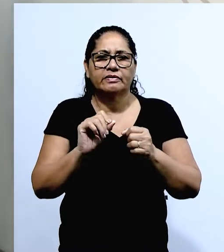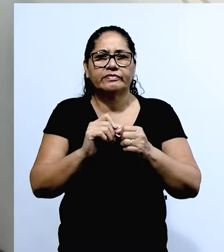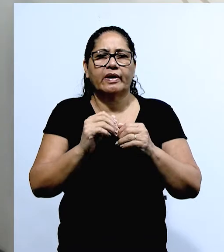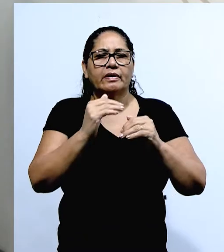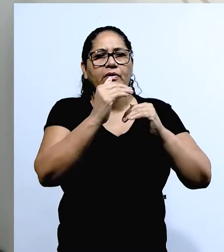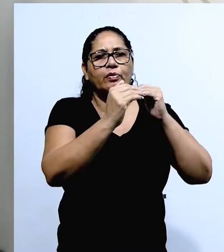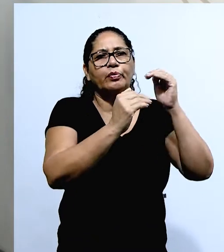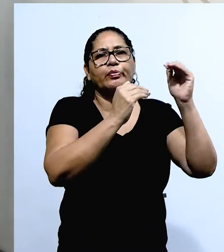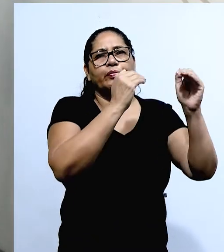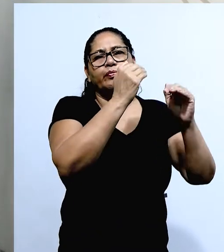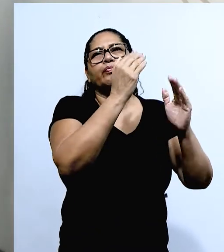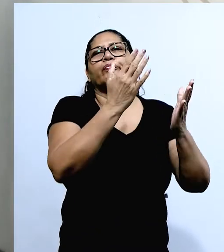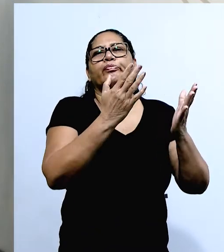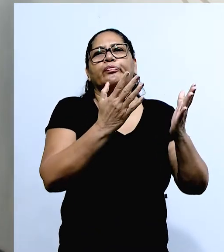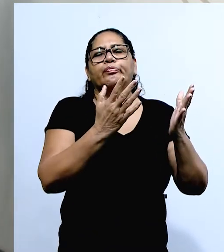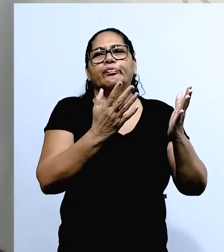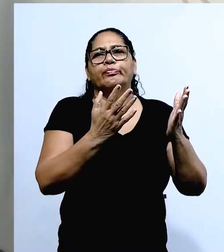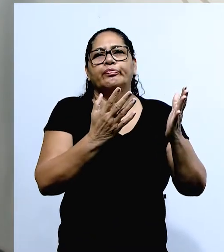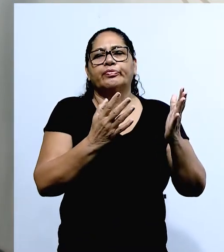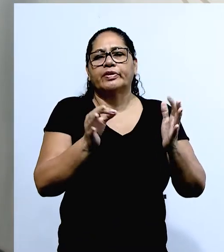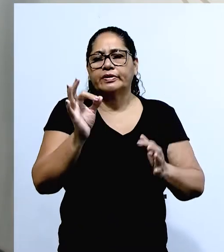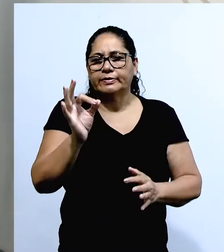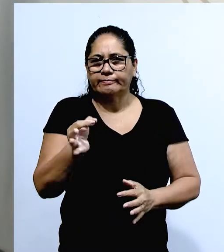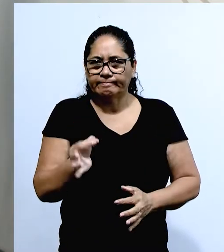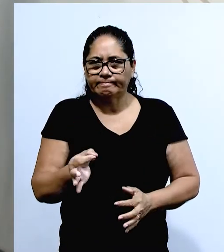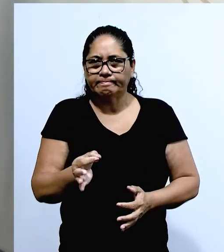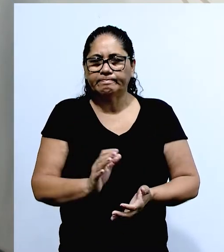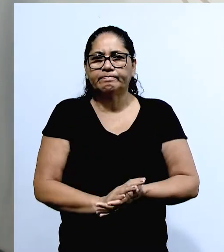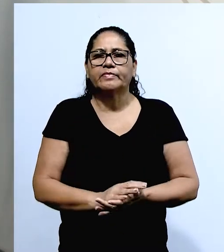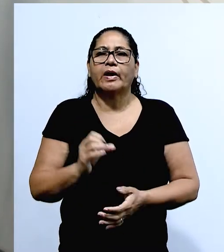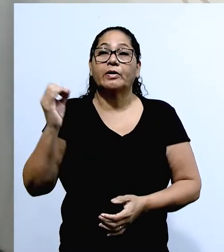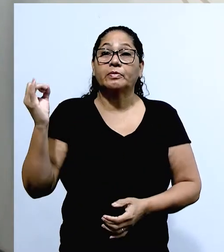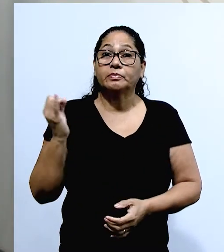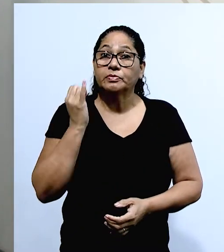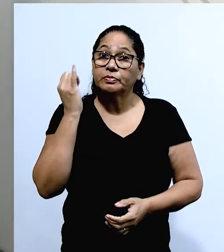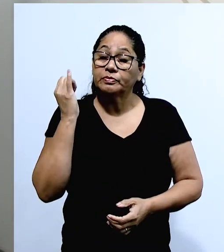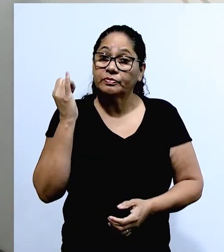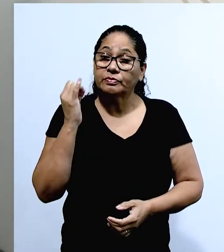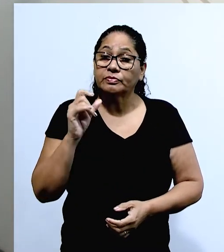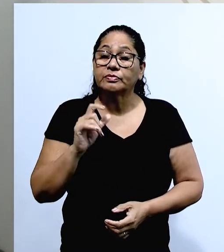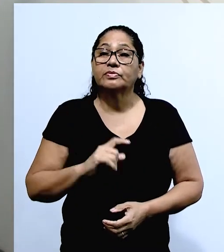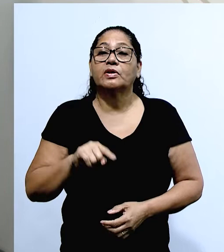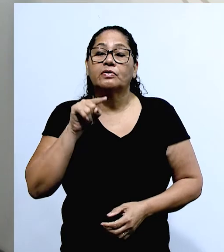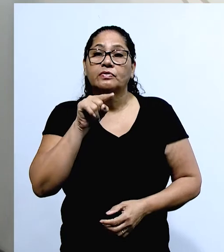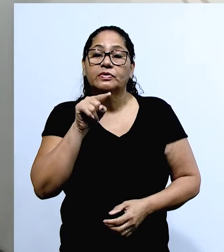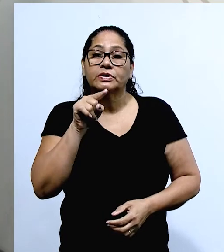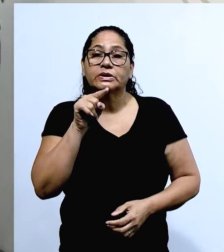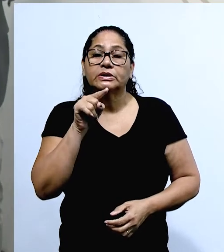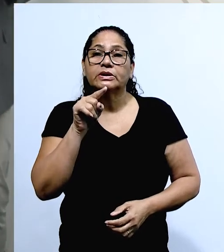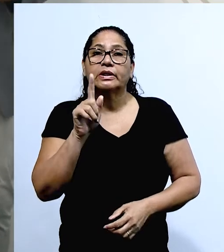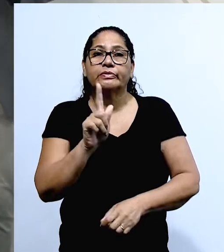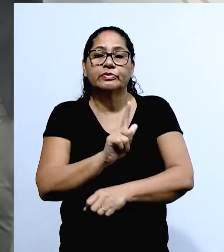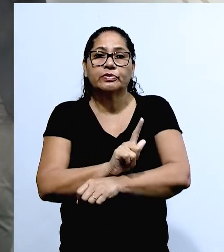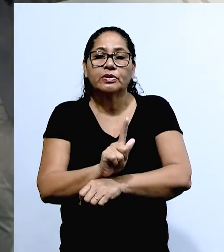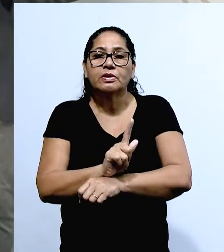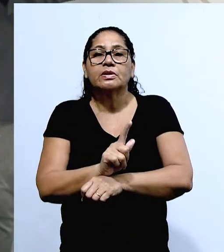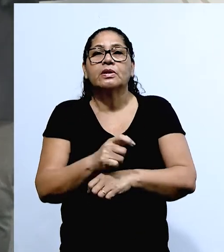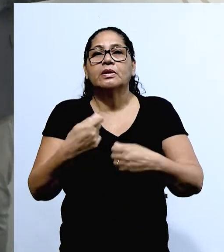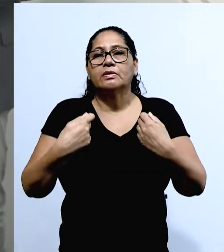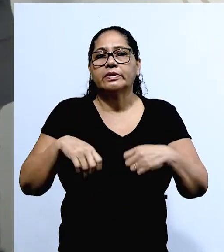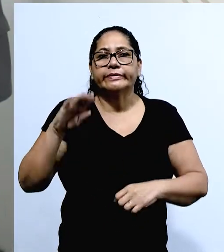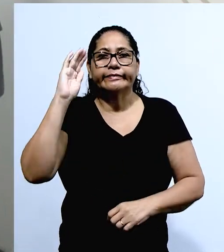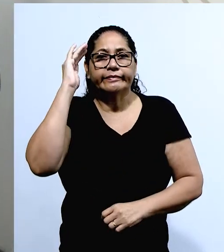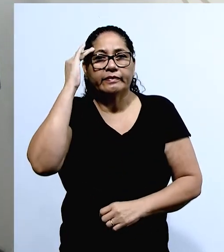as atribuições legais daquela organização, né? Então é importante que você, enquanto gestor desse órgão, tenha